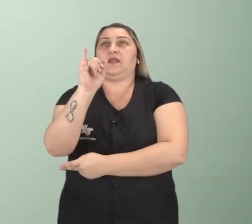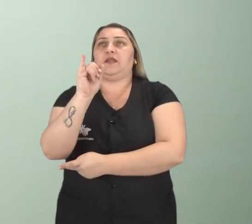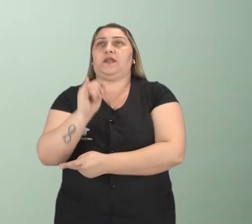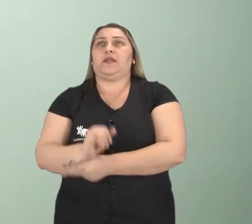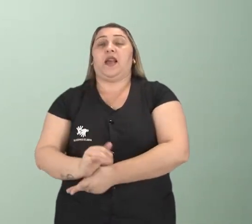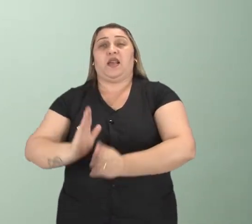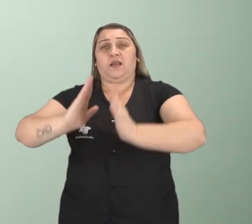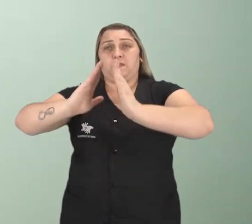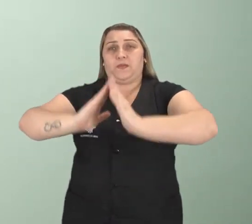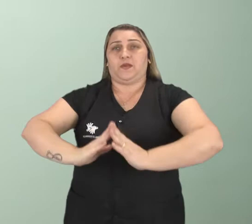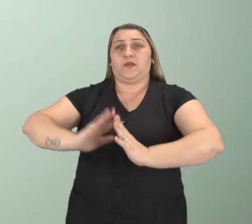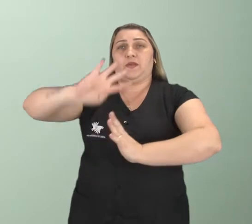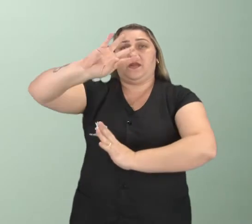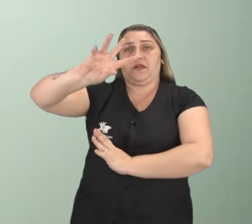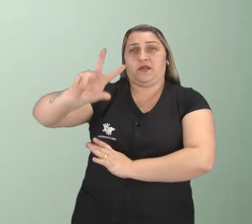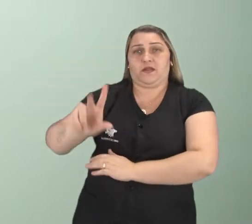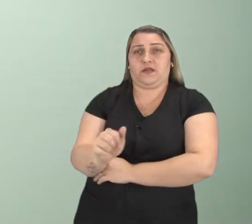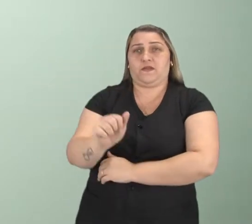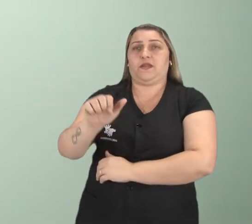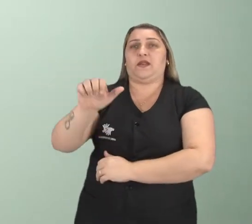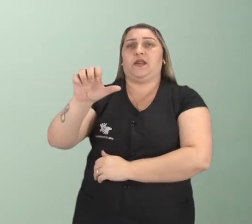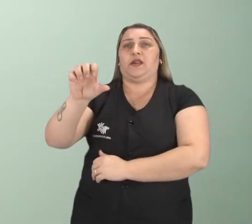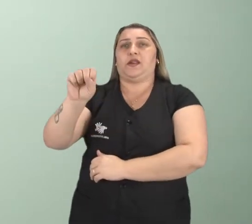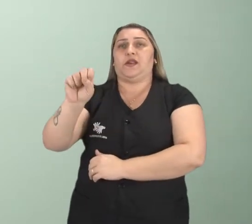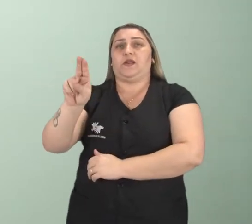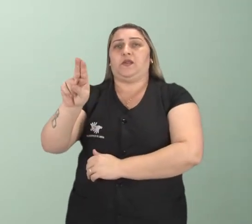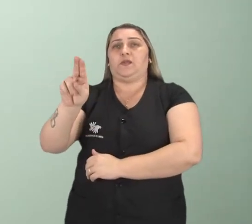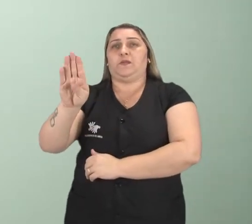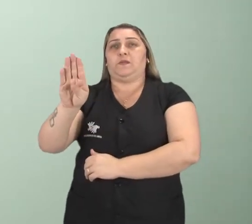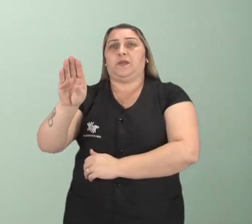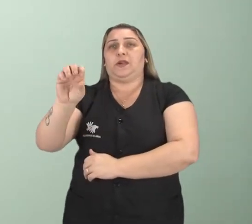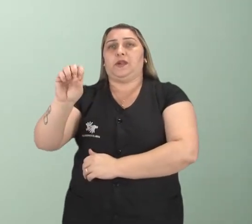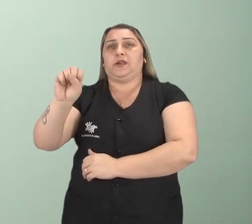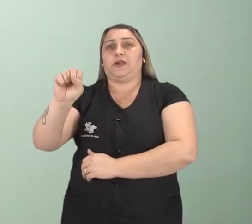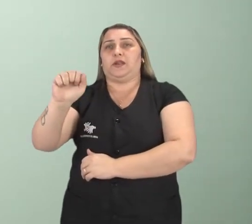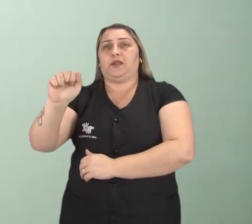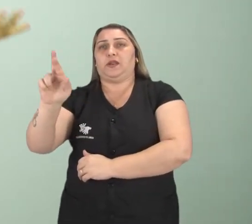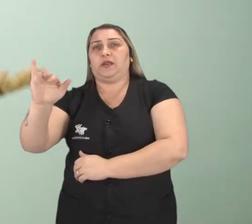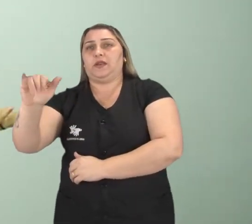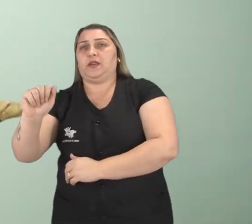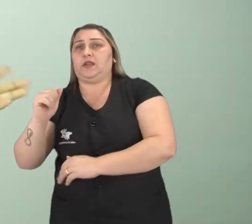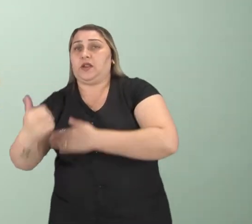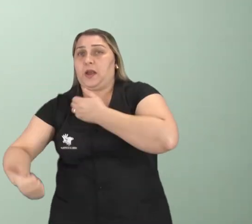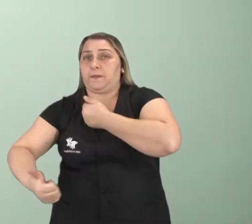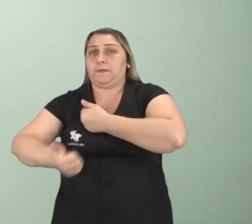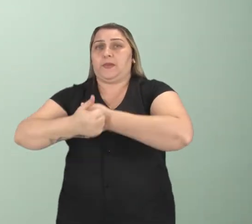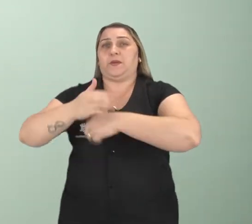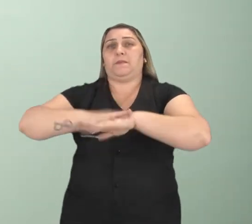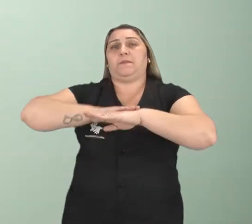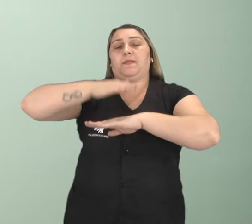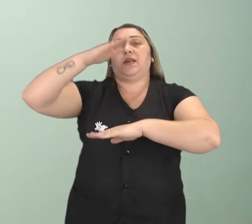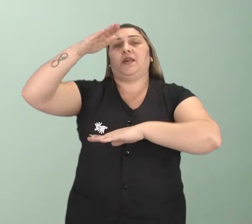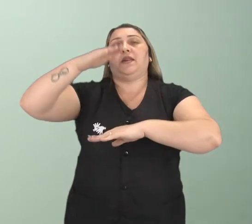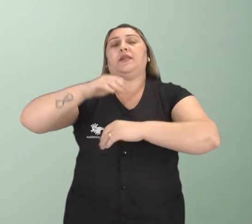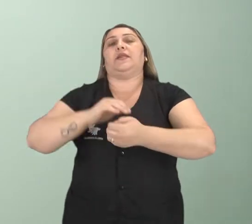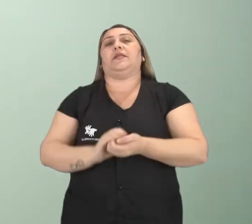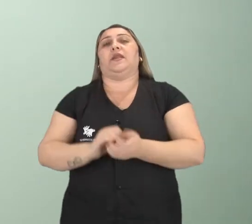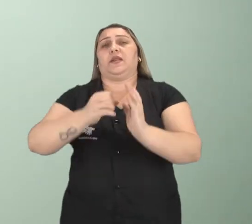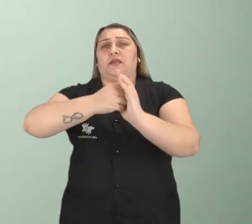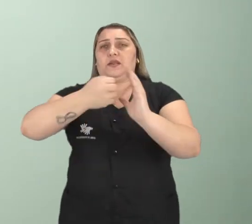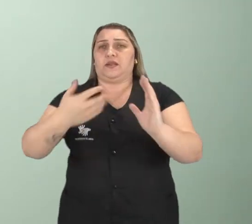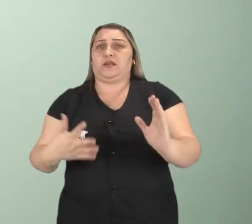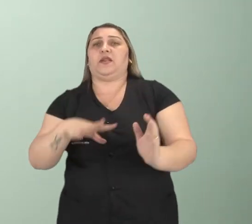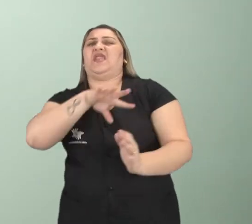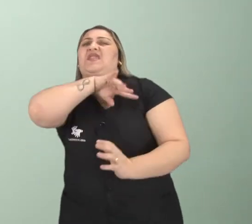esses habitantes da África subsaariana, eles se aproximavam mais de